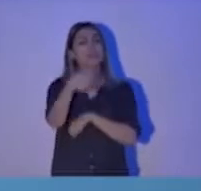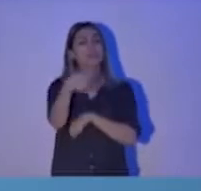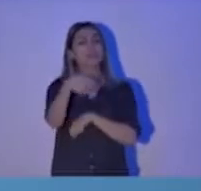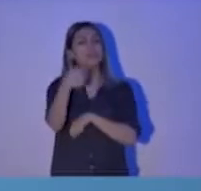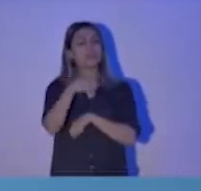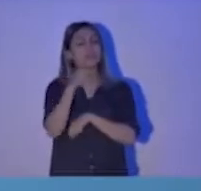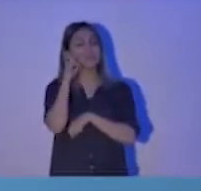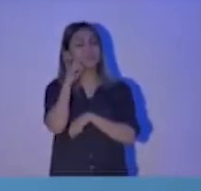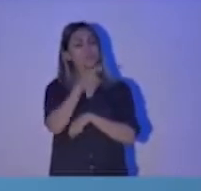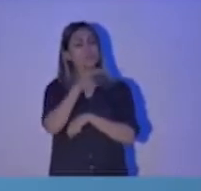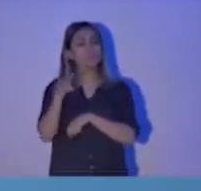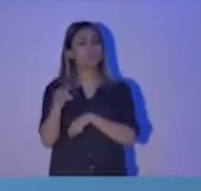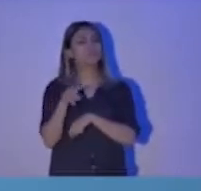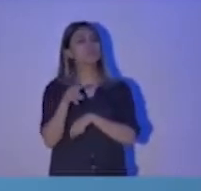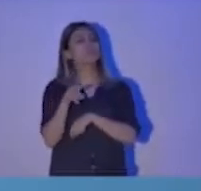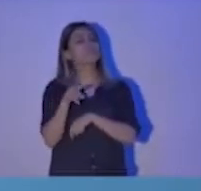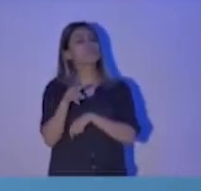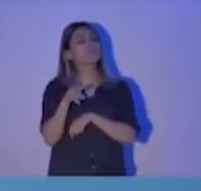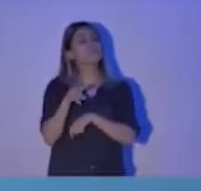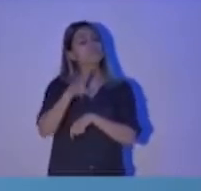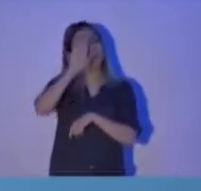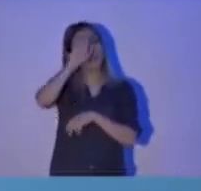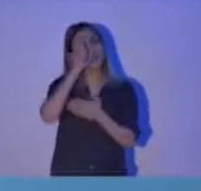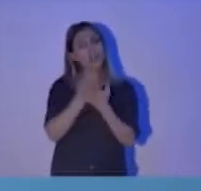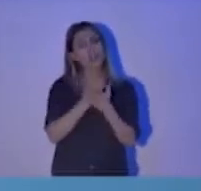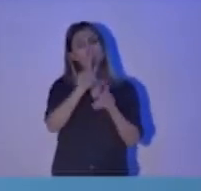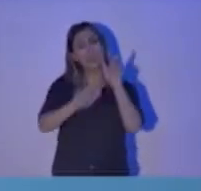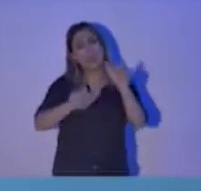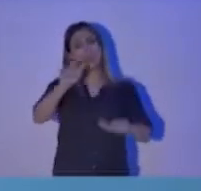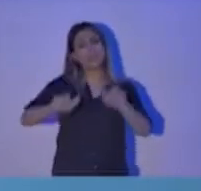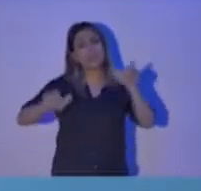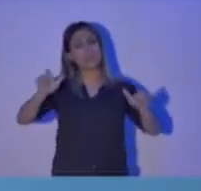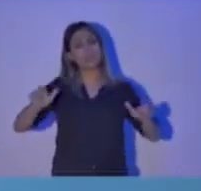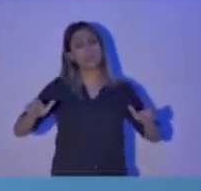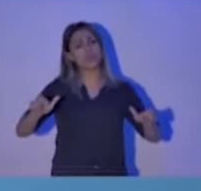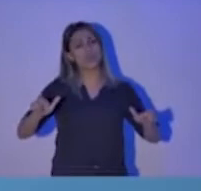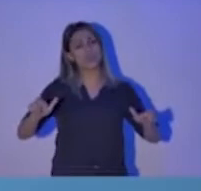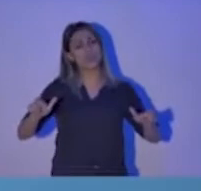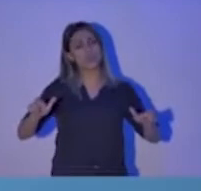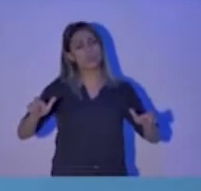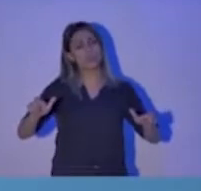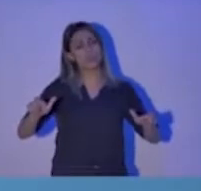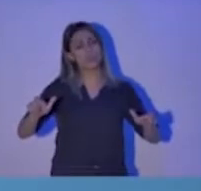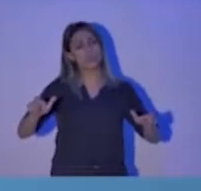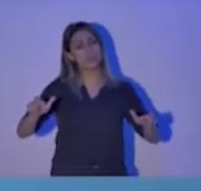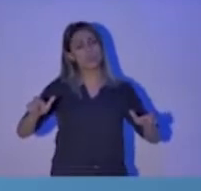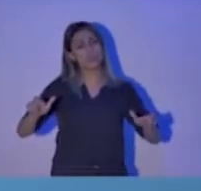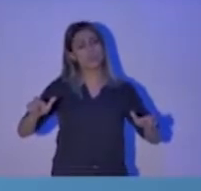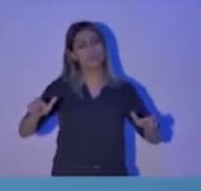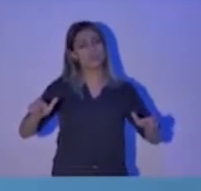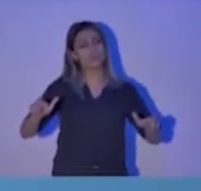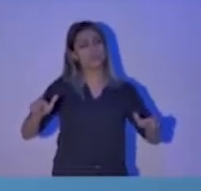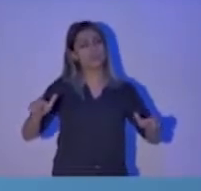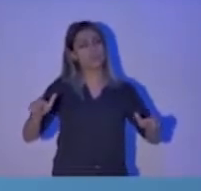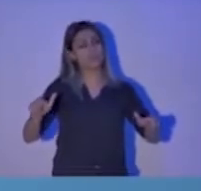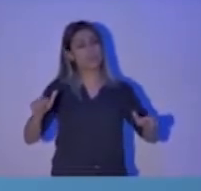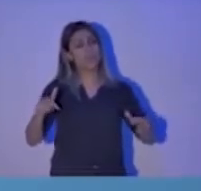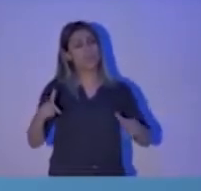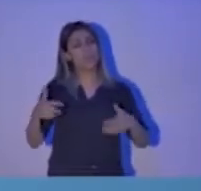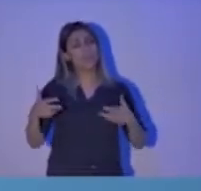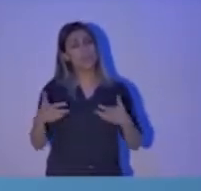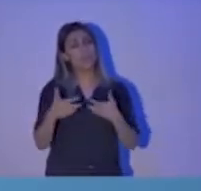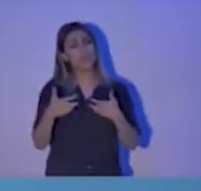próximo. Né? Quem pensa diferente de mim, às vezes, não é porque está querendo coisas diferentes de mim, mas tem boa intenção